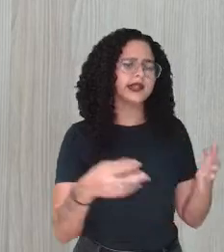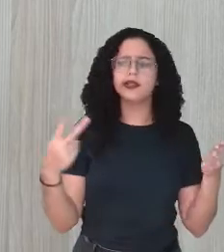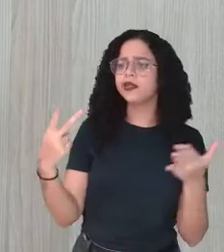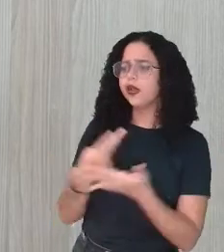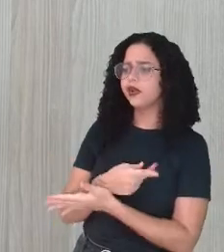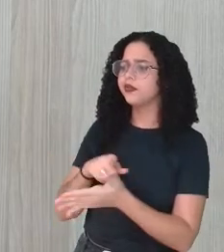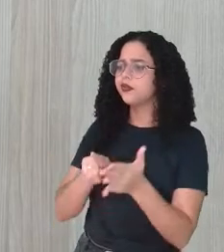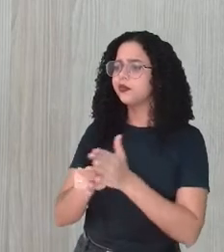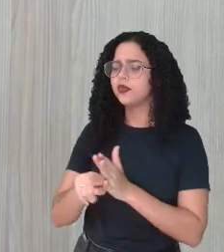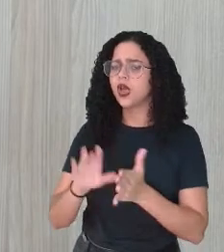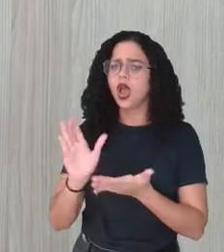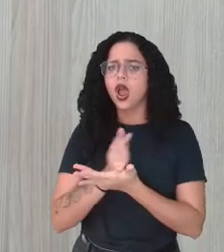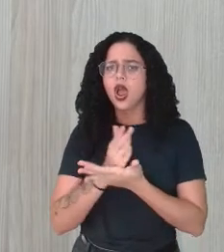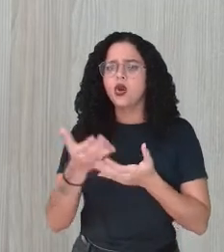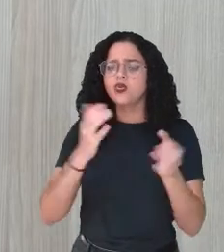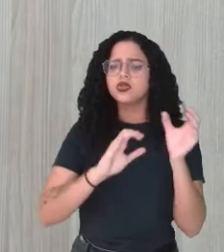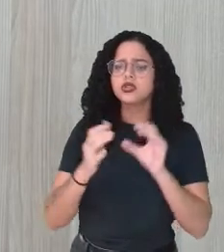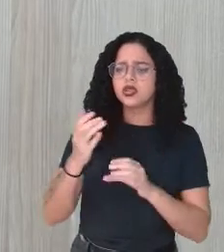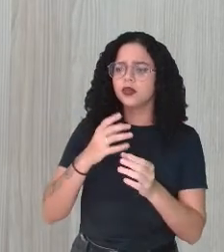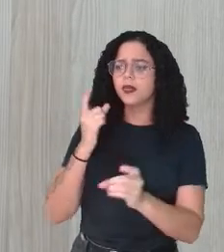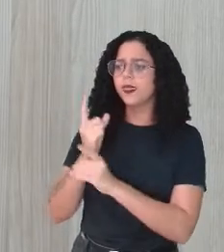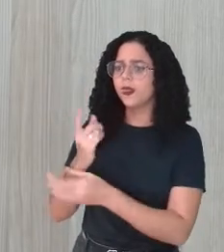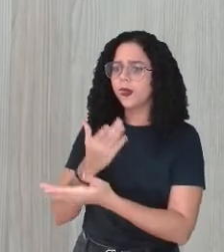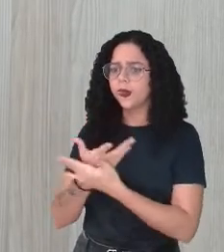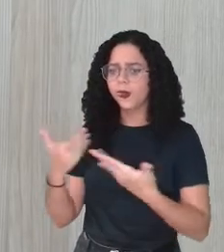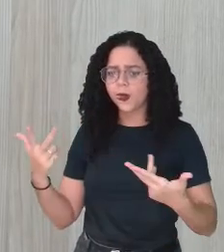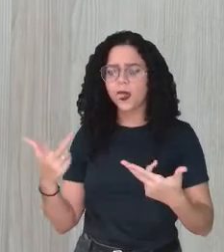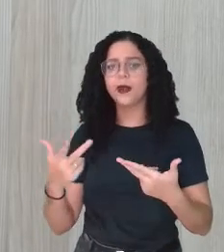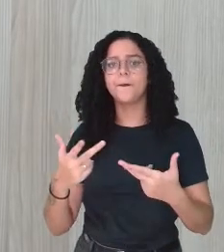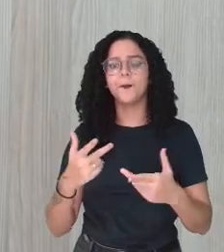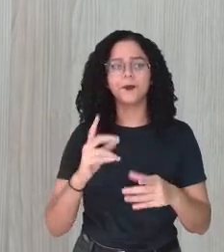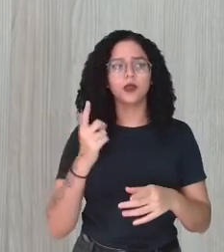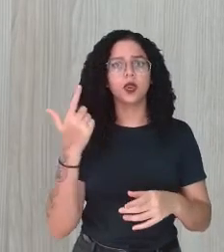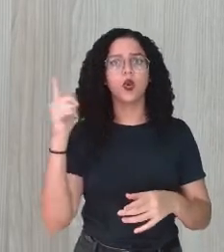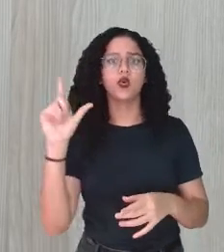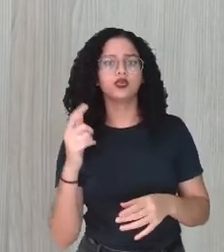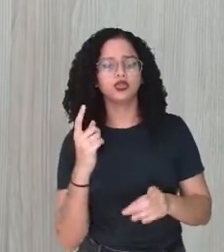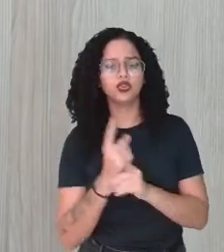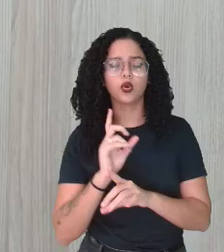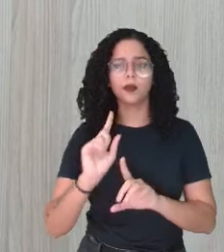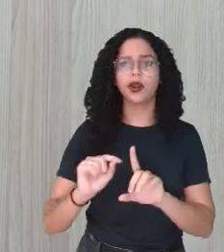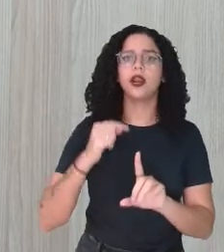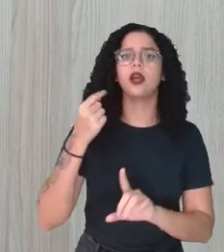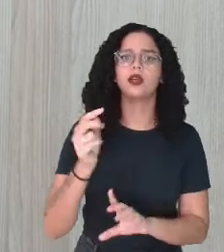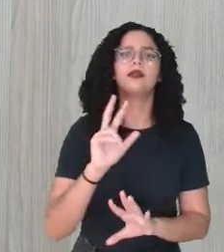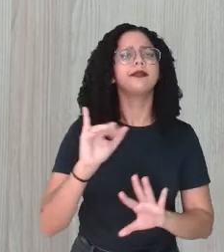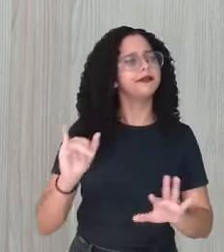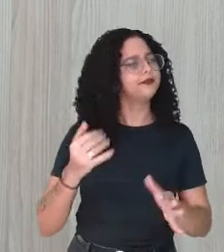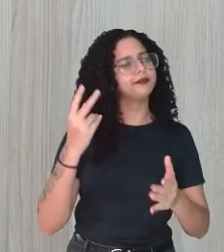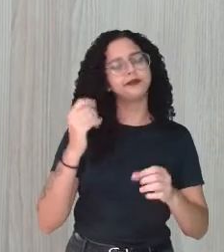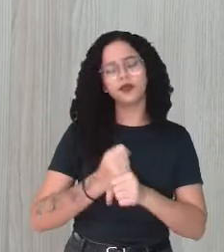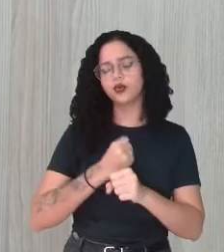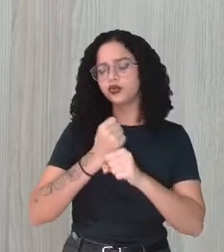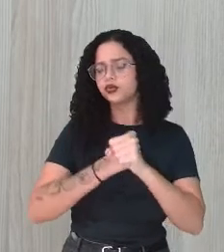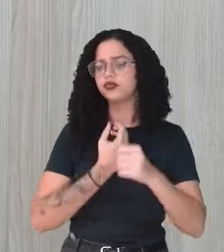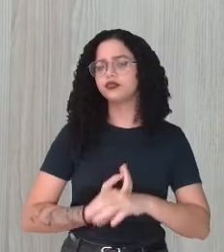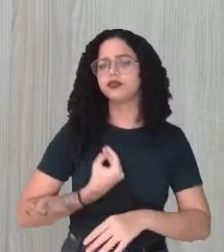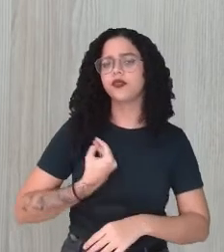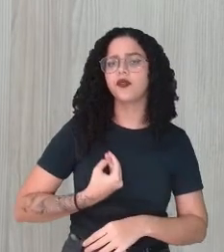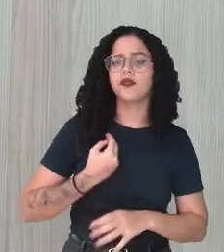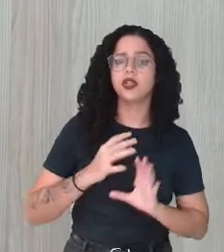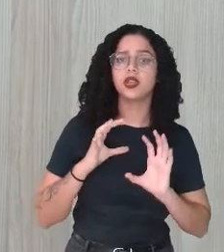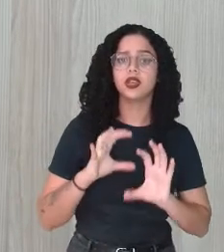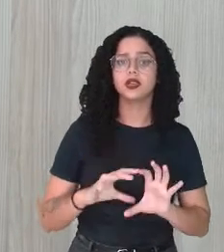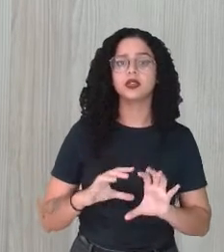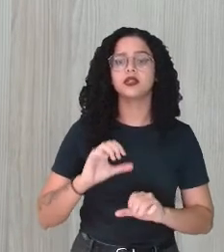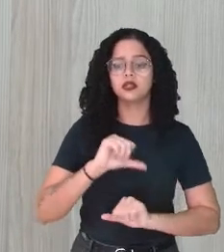Algum cientista descobre alguma coisa, aí vem outro, descobre algo além. E é assim que a gente vai construindo, né, e transformando